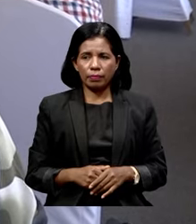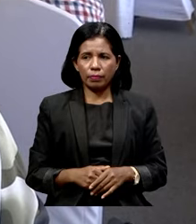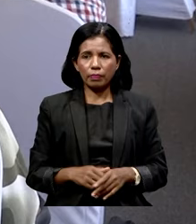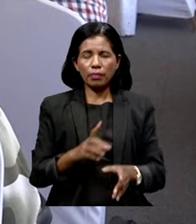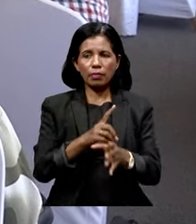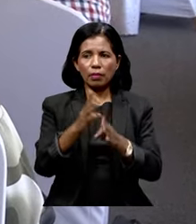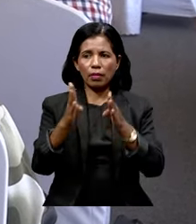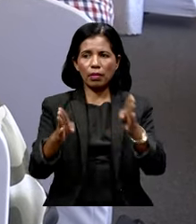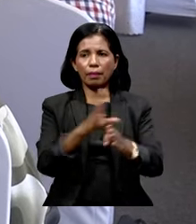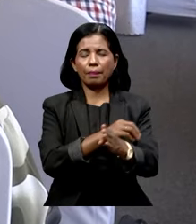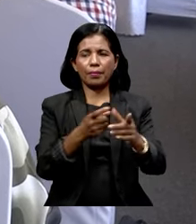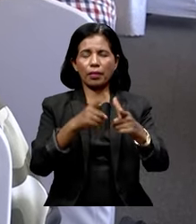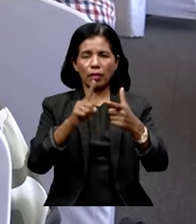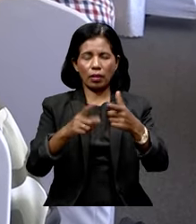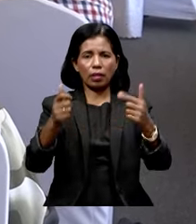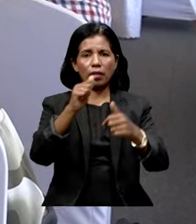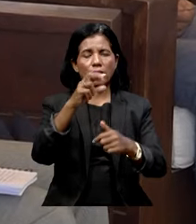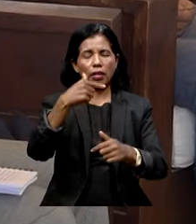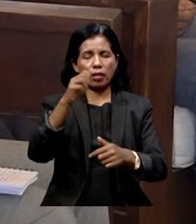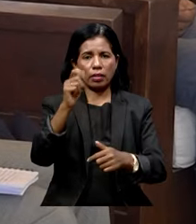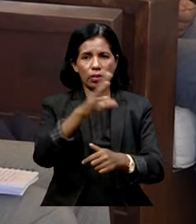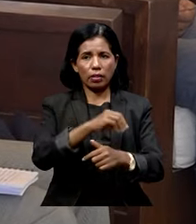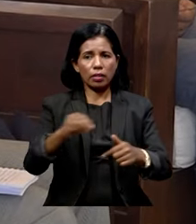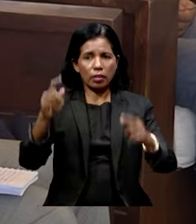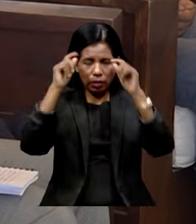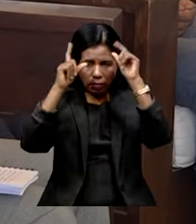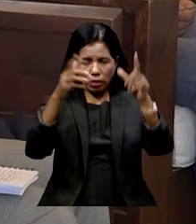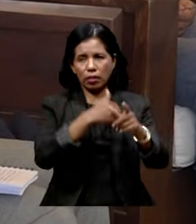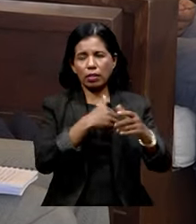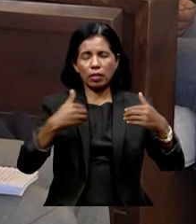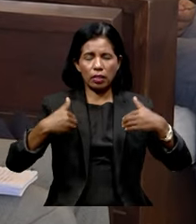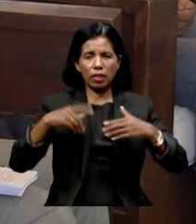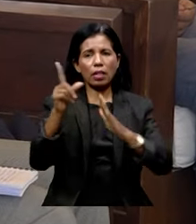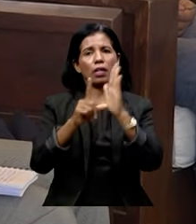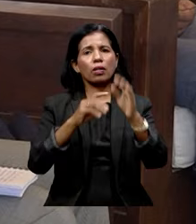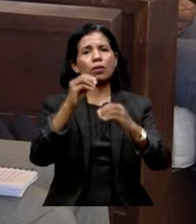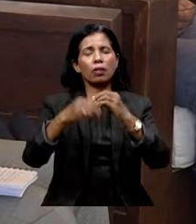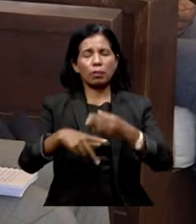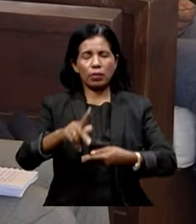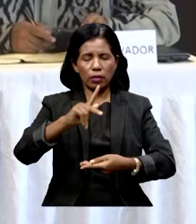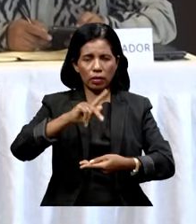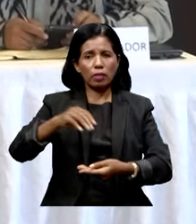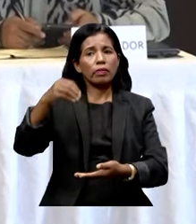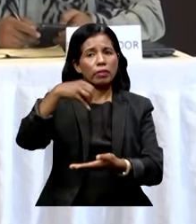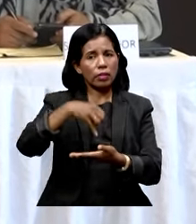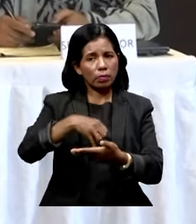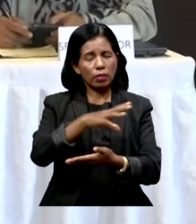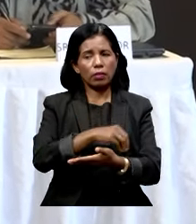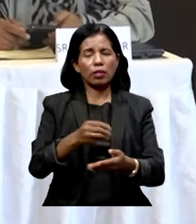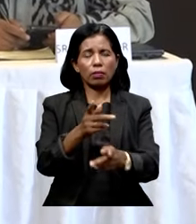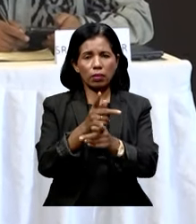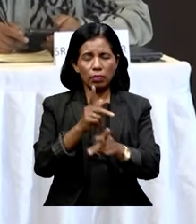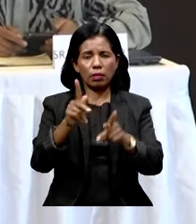Diretor Executivo Trade Invest Arcanjo da Silva Ateten, Timor-Leste se dá que a lei própria com a proteção e investimento de BBL protege